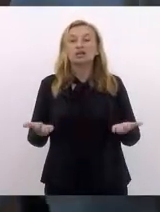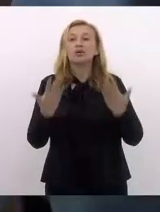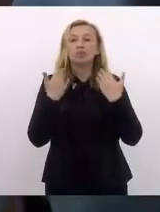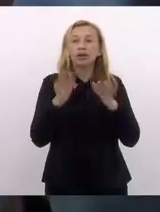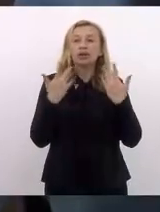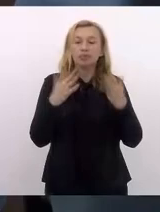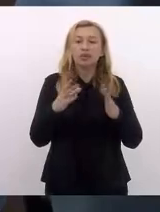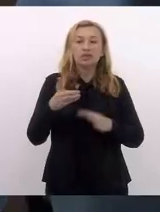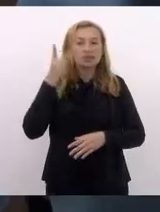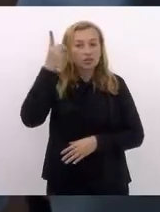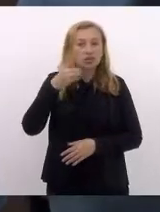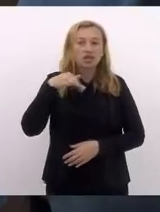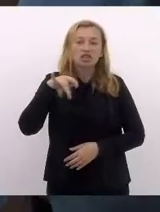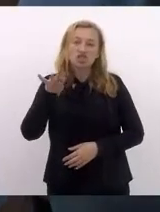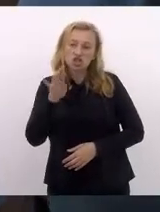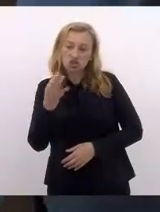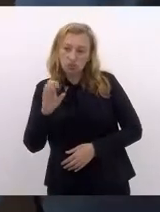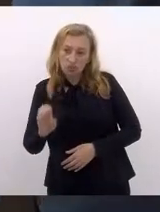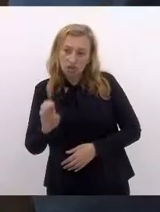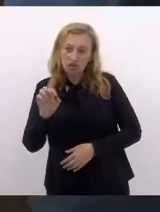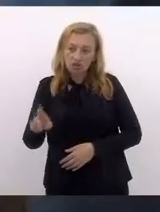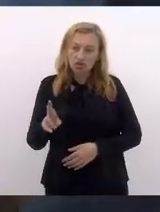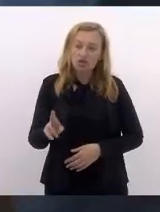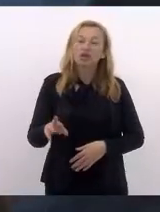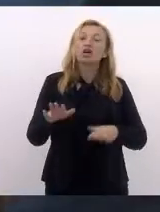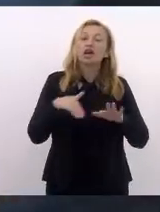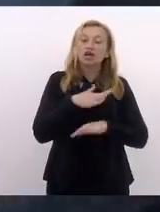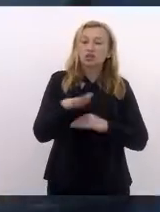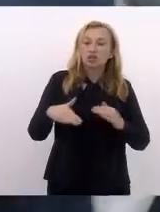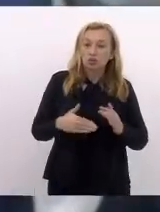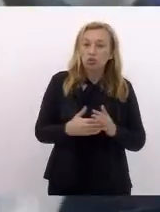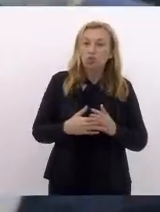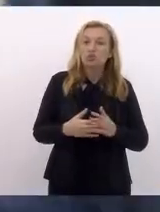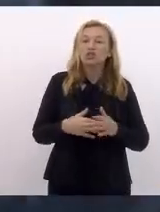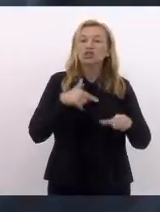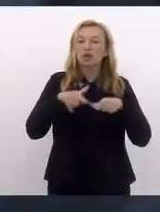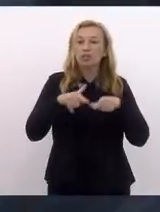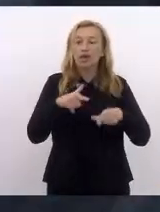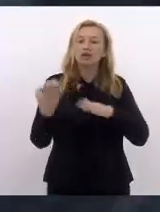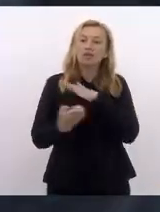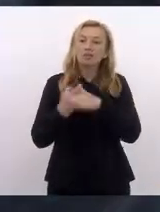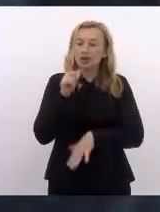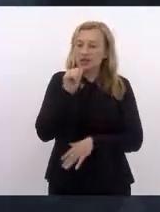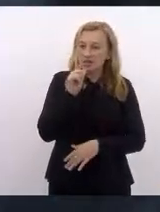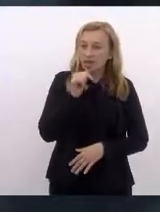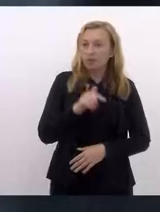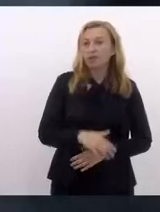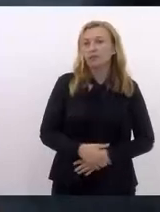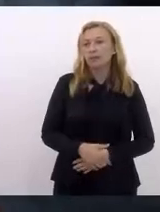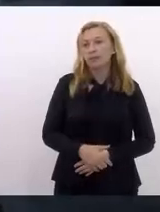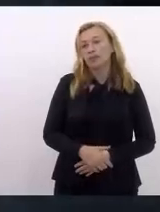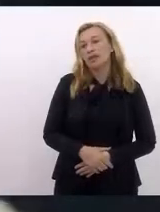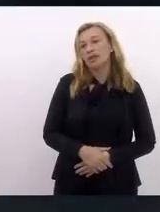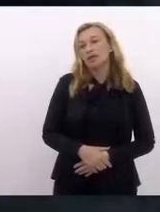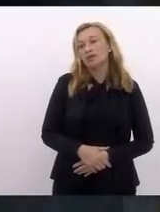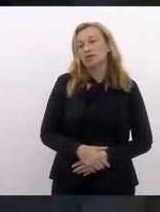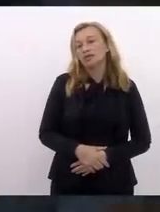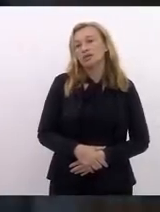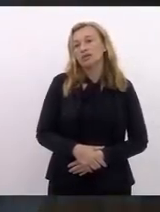parabens ao Deputado Schmitt e também a todos ser Daiane ser Daiana que fizeram excelente T1